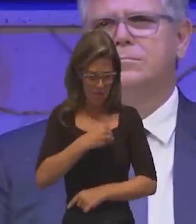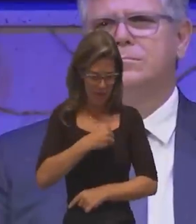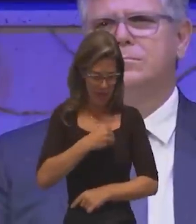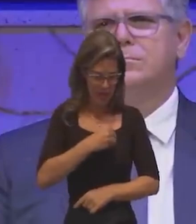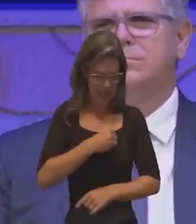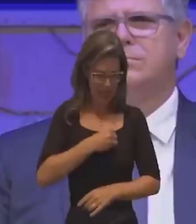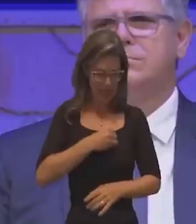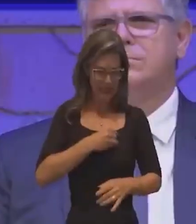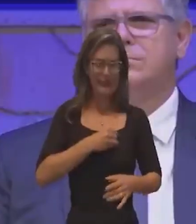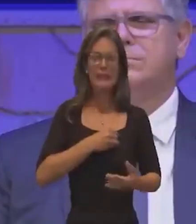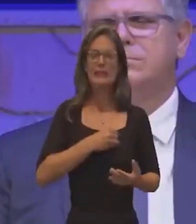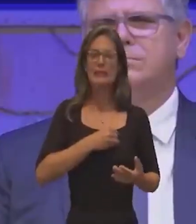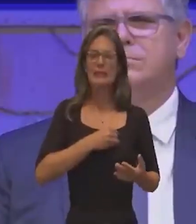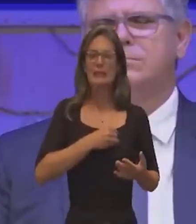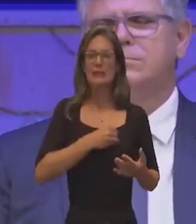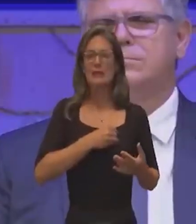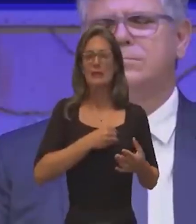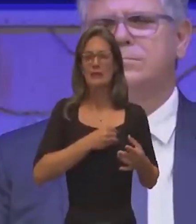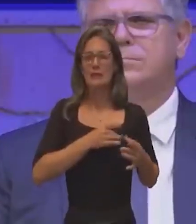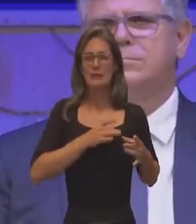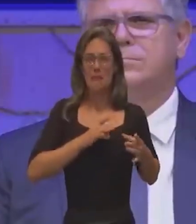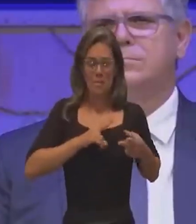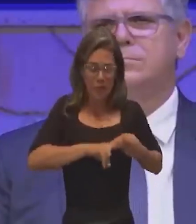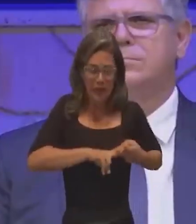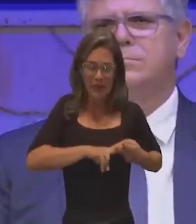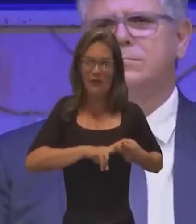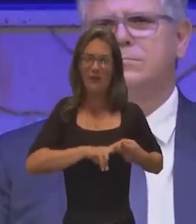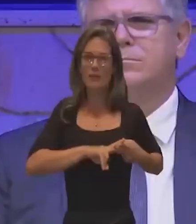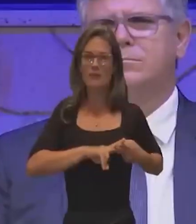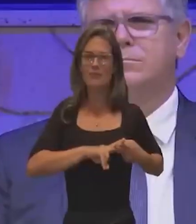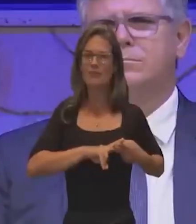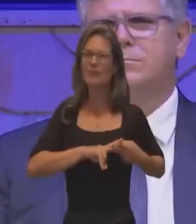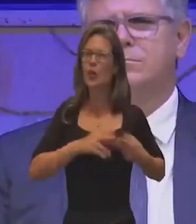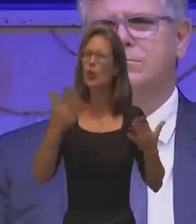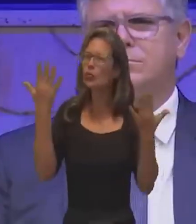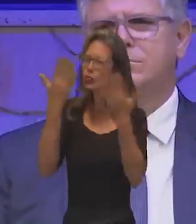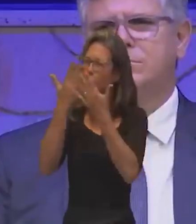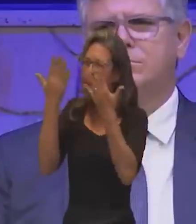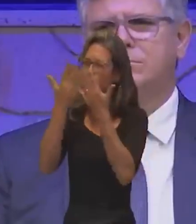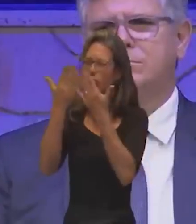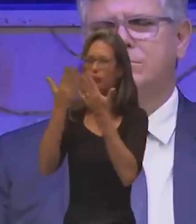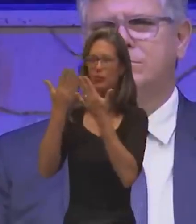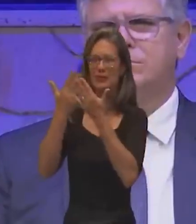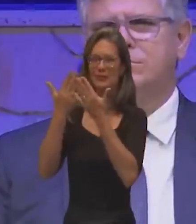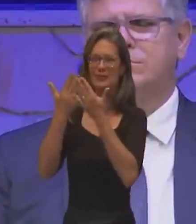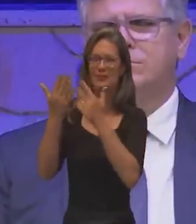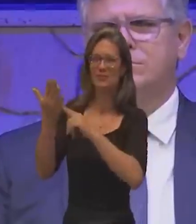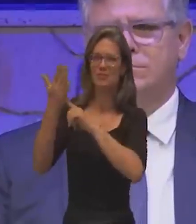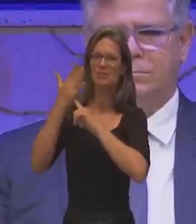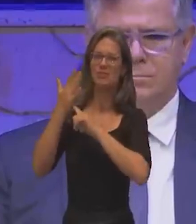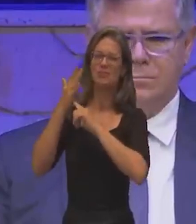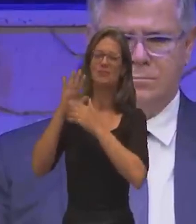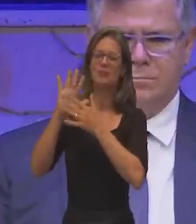pela carnalidade que desfrutamos. Mas quando ele fala então sobre o edifício, ele já está apontando agora não mais